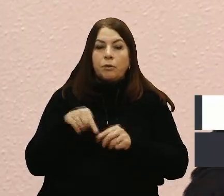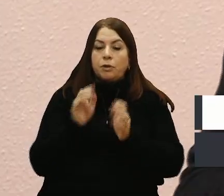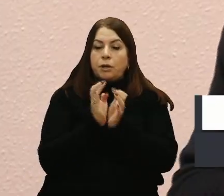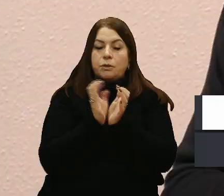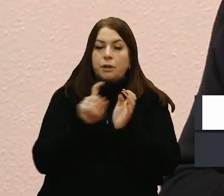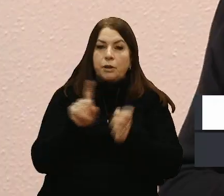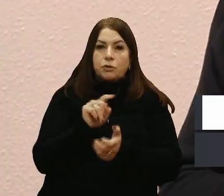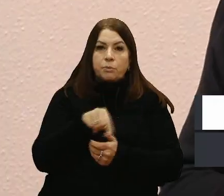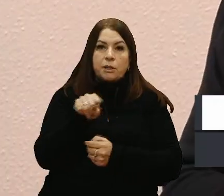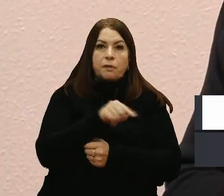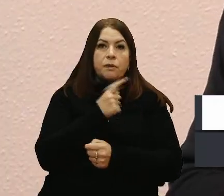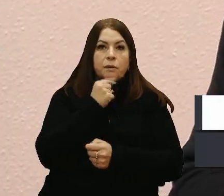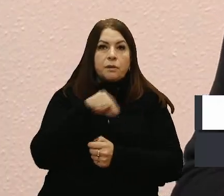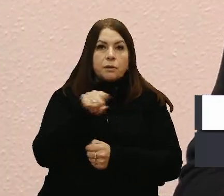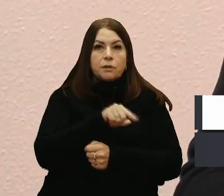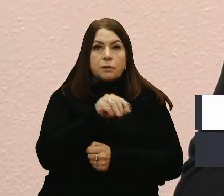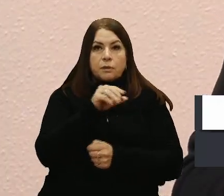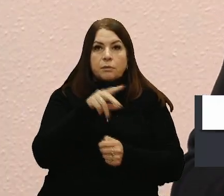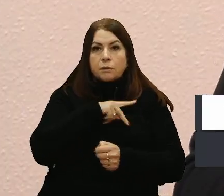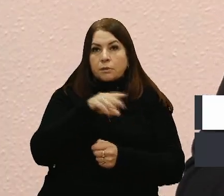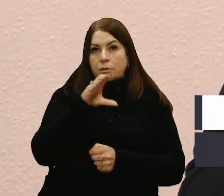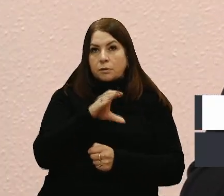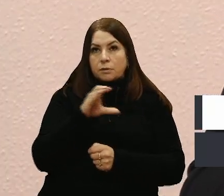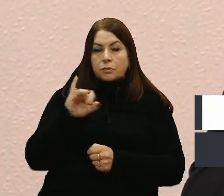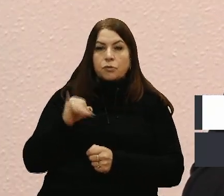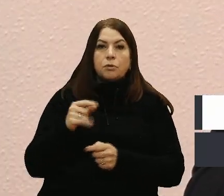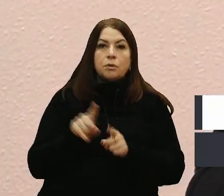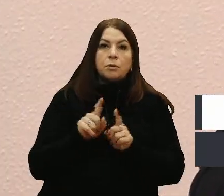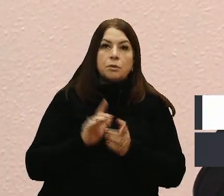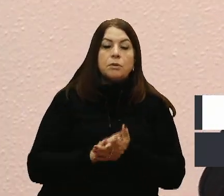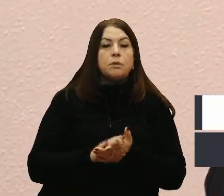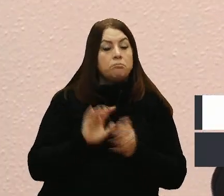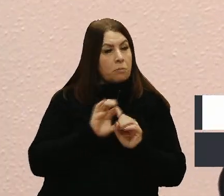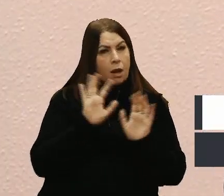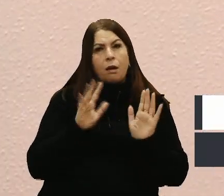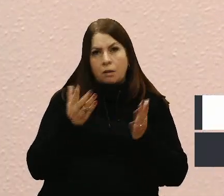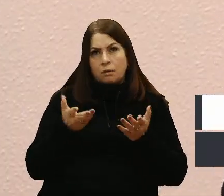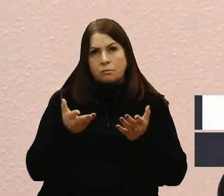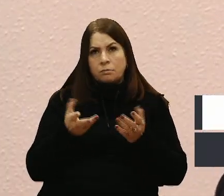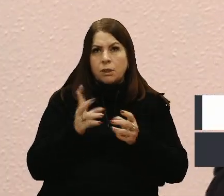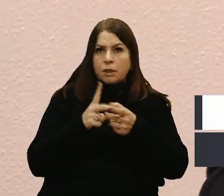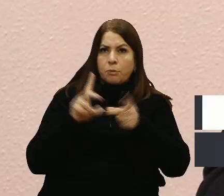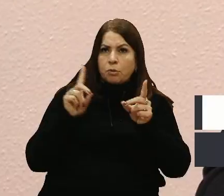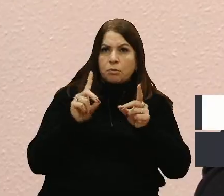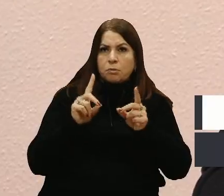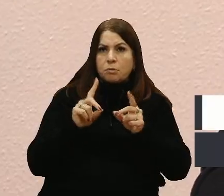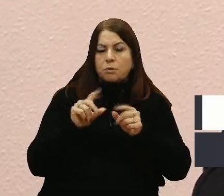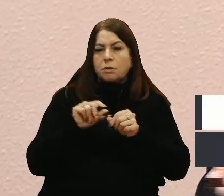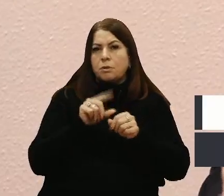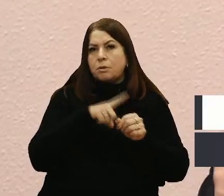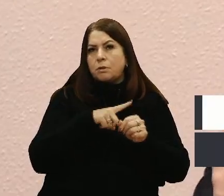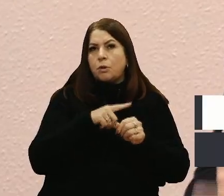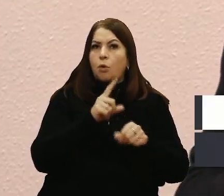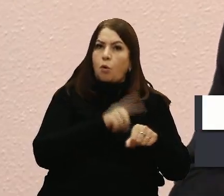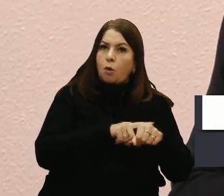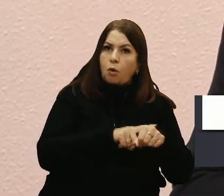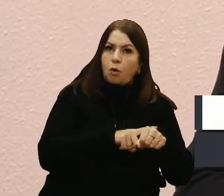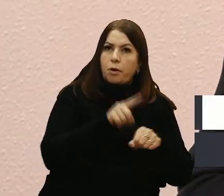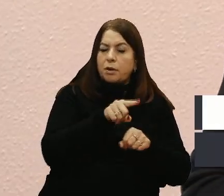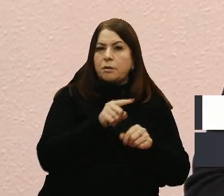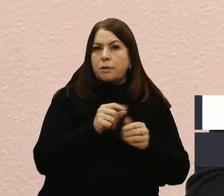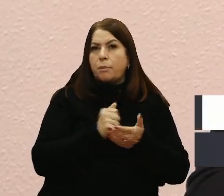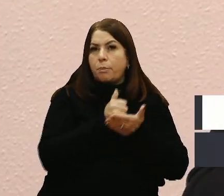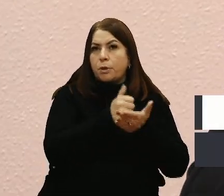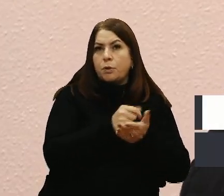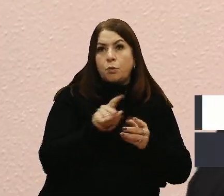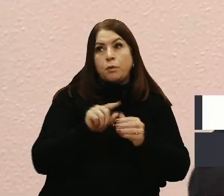João Wes, que é presidente da CCJ, claro, a democracia nos reveza no poder, ora nós estamos na situação ou